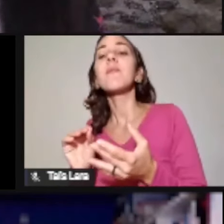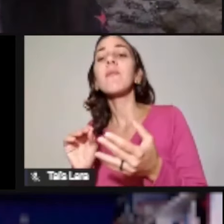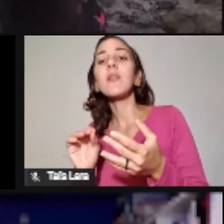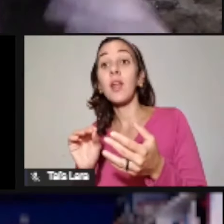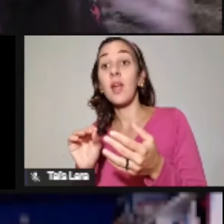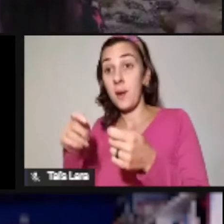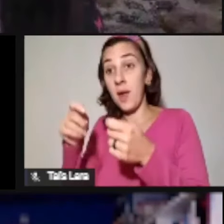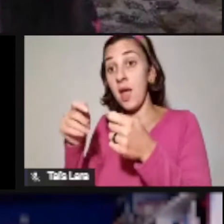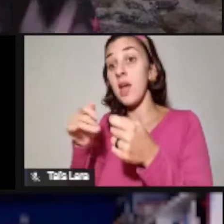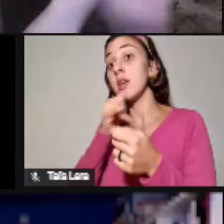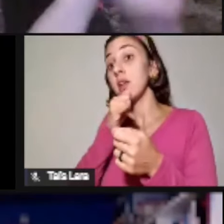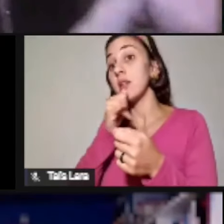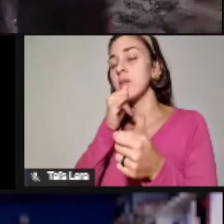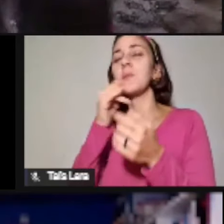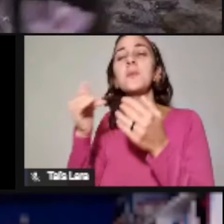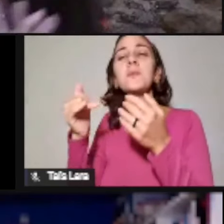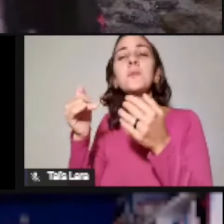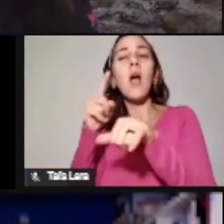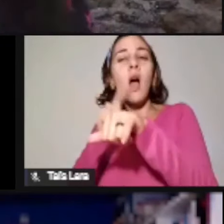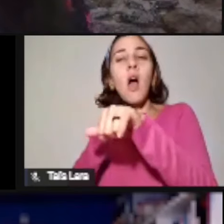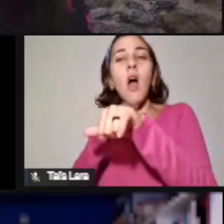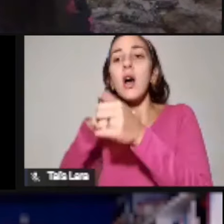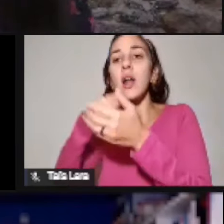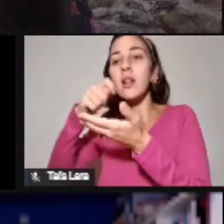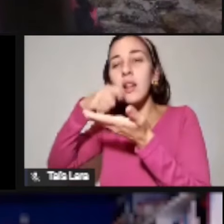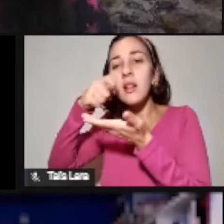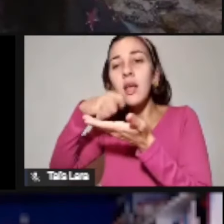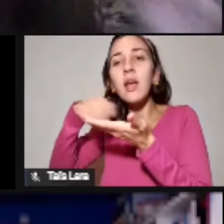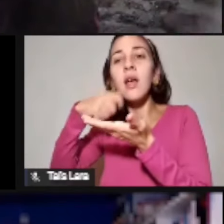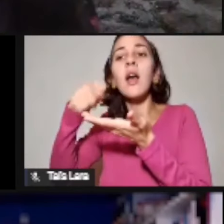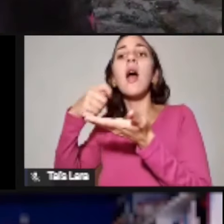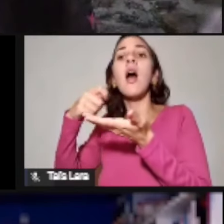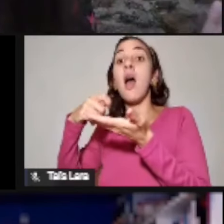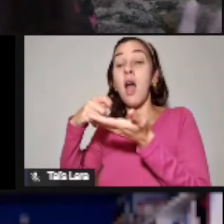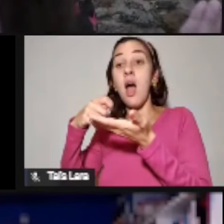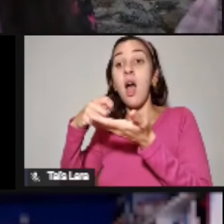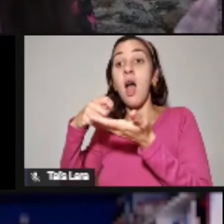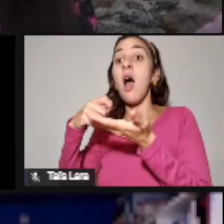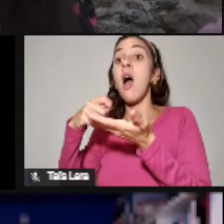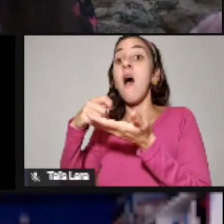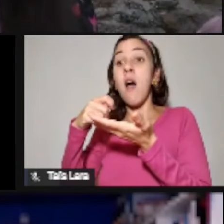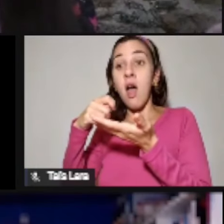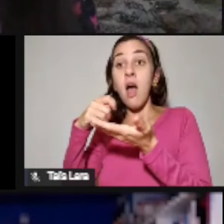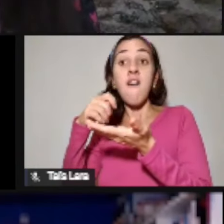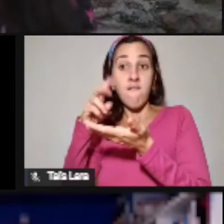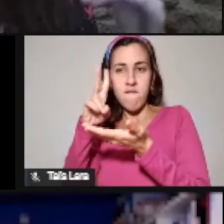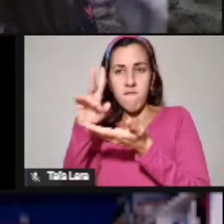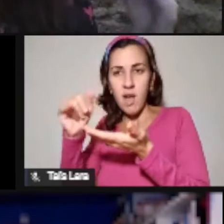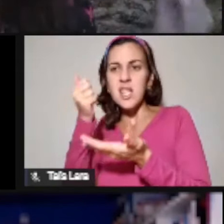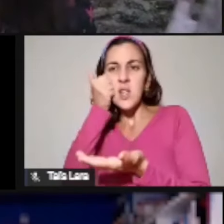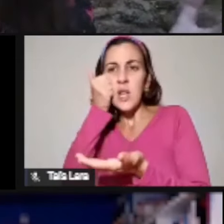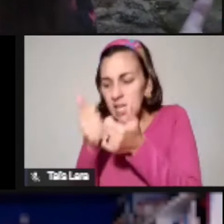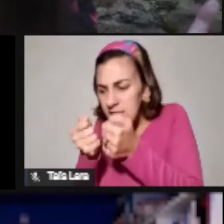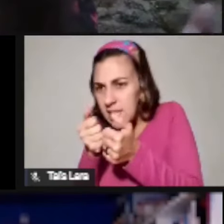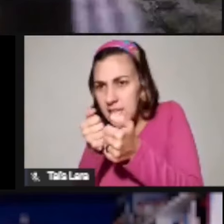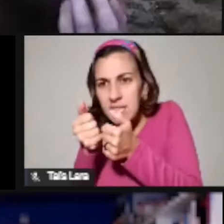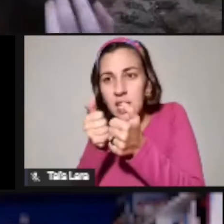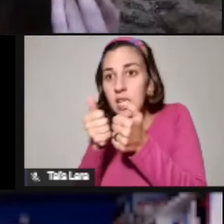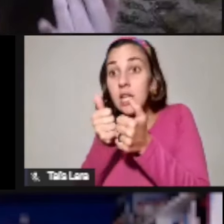da janta ou do almoço, a gente vai deixar o celular do lado? Então, vamos todos e todas cumprir isso. A criança também vai